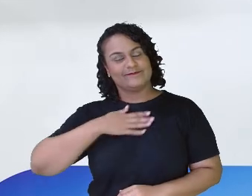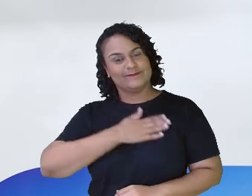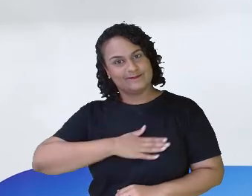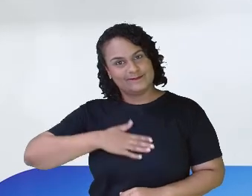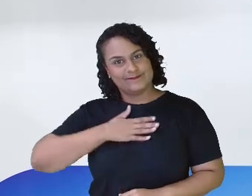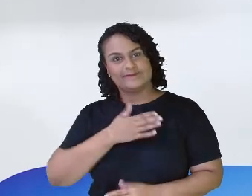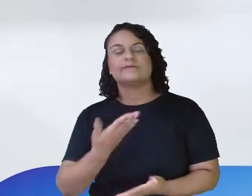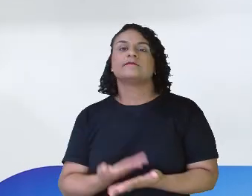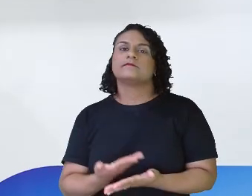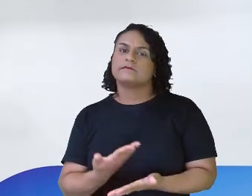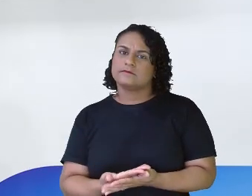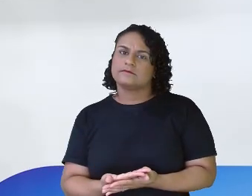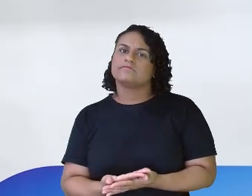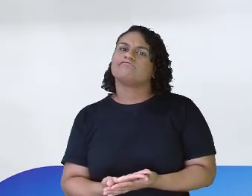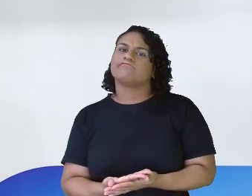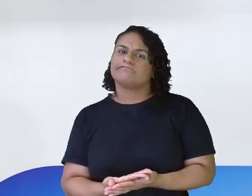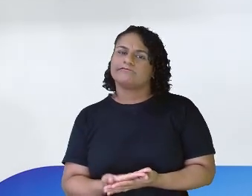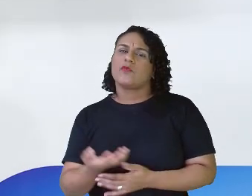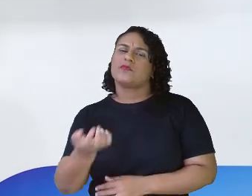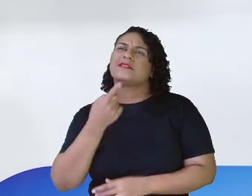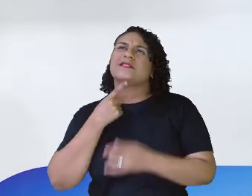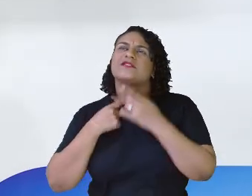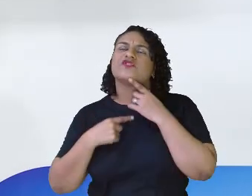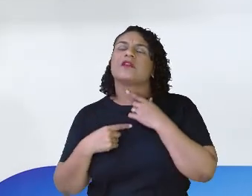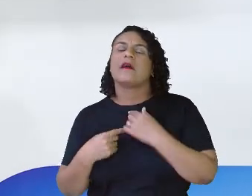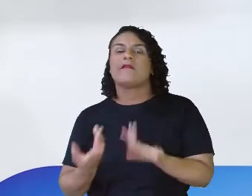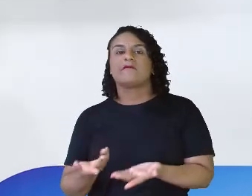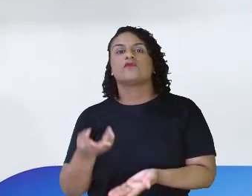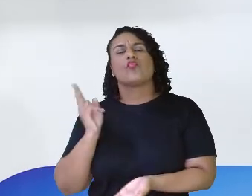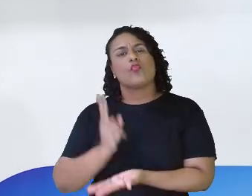da aula. Gostaria de ficar mais tempo, mas